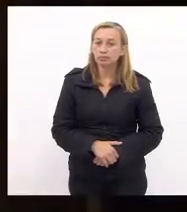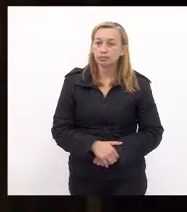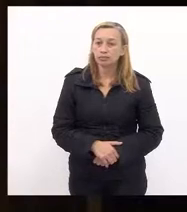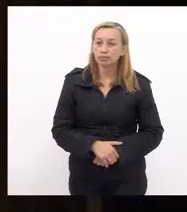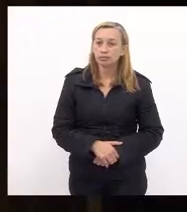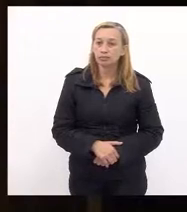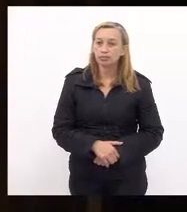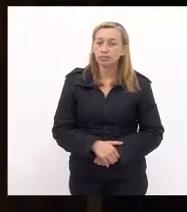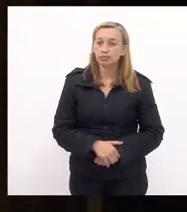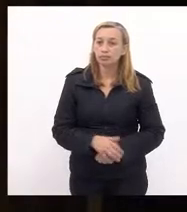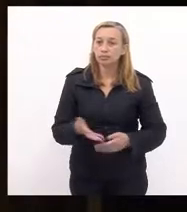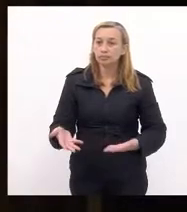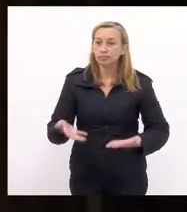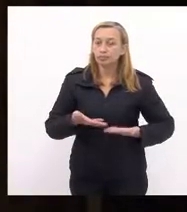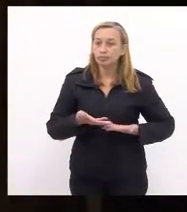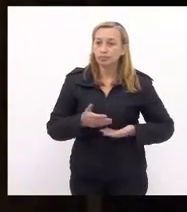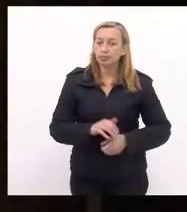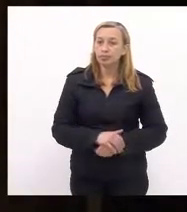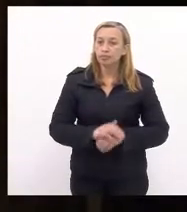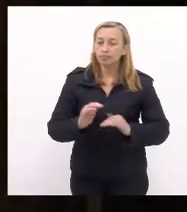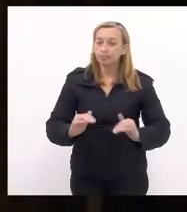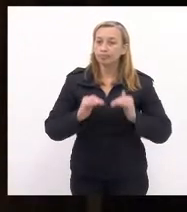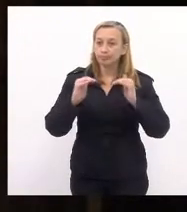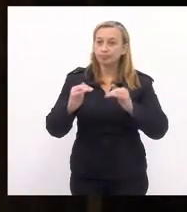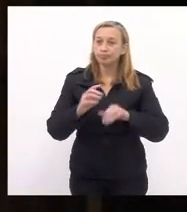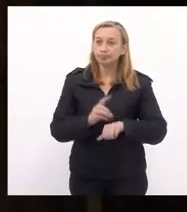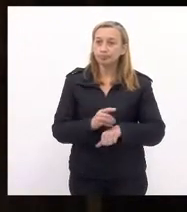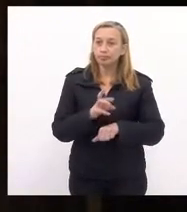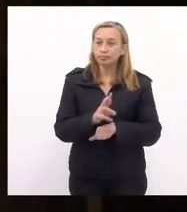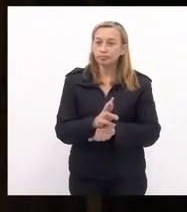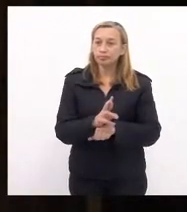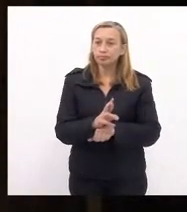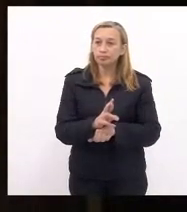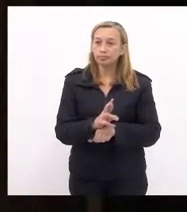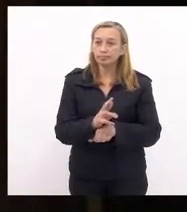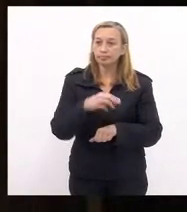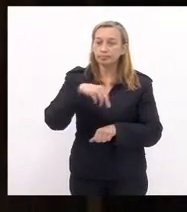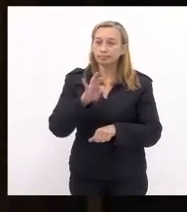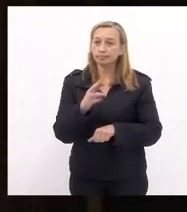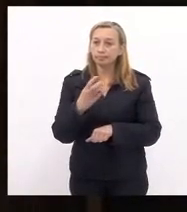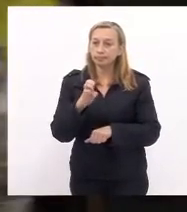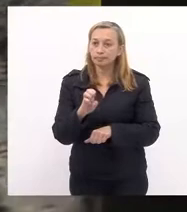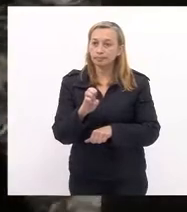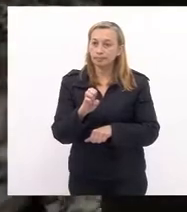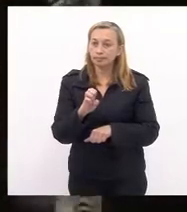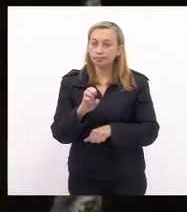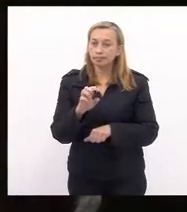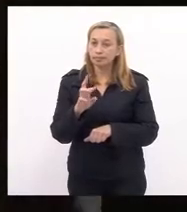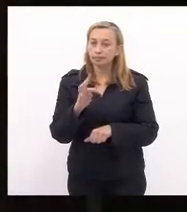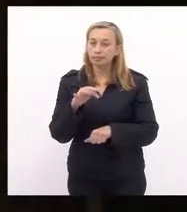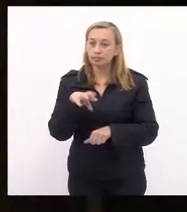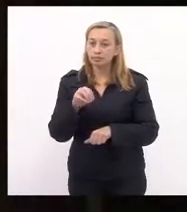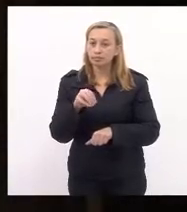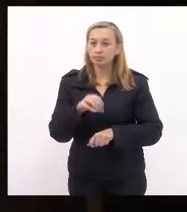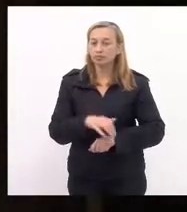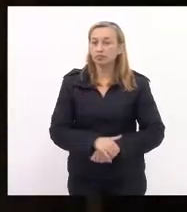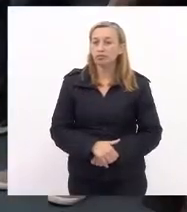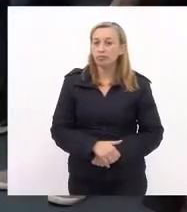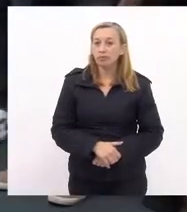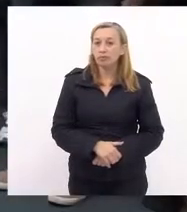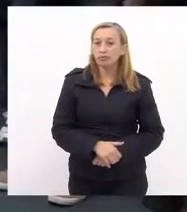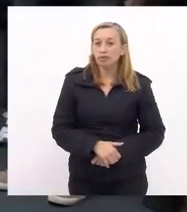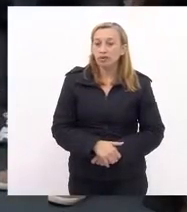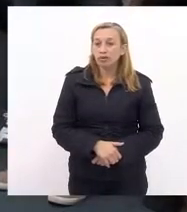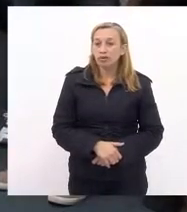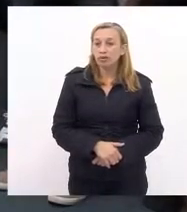Tenho a honra de chamar a excelentíssima doutora Margarete Raimundo da Silva.